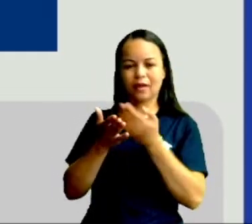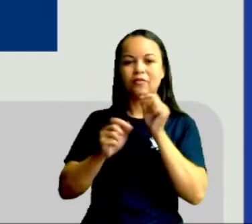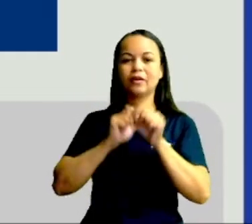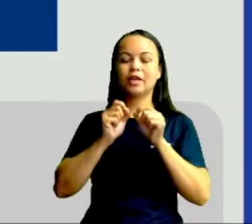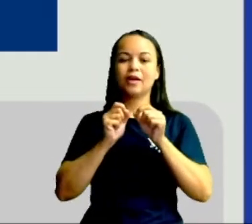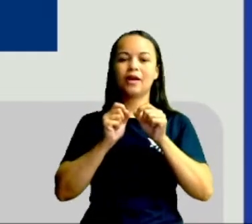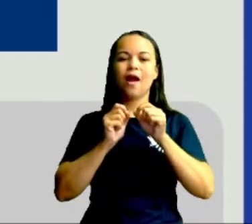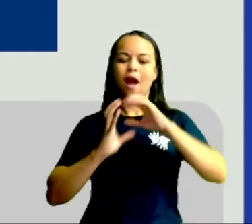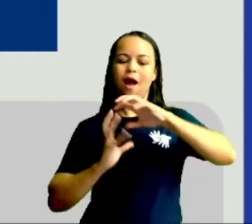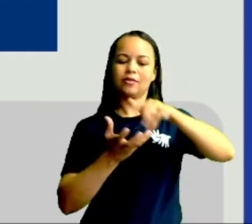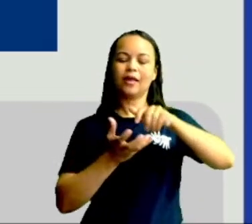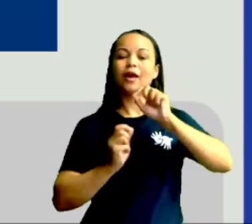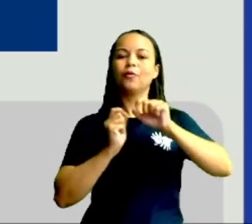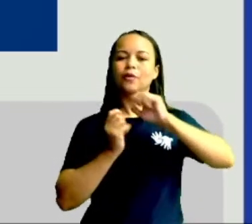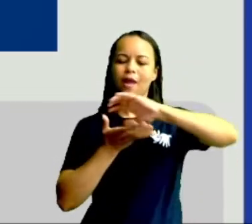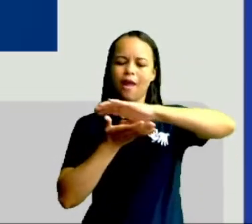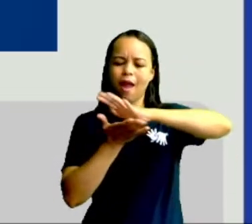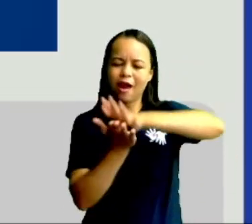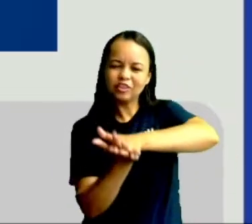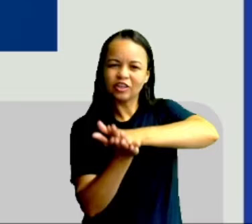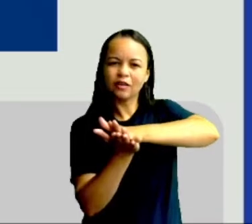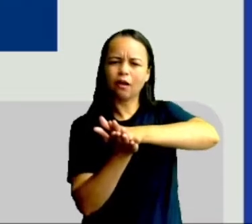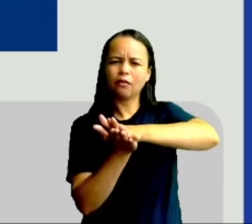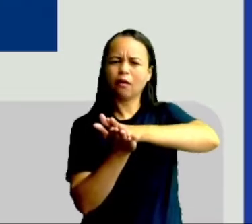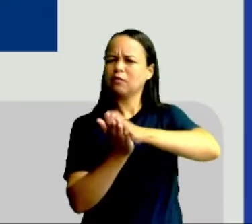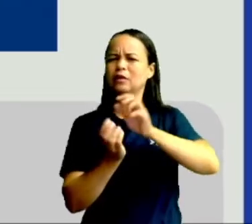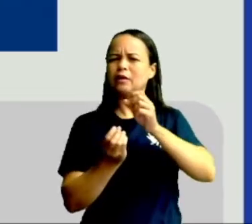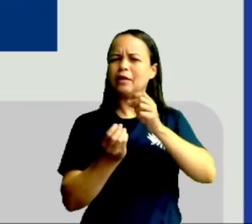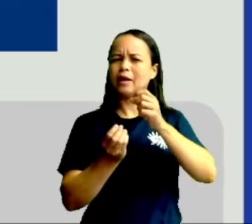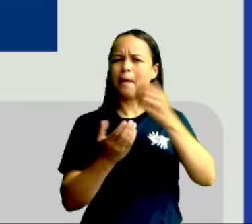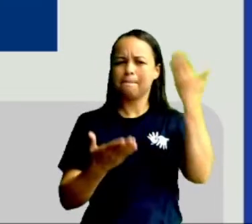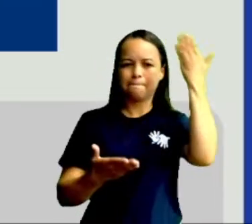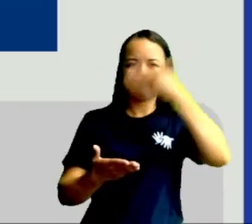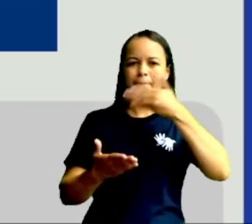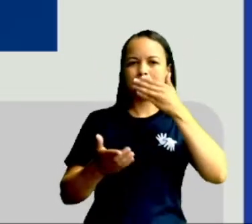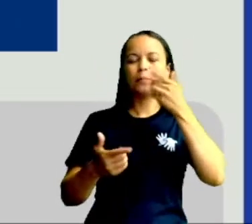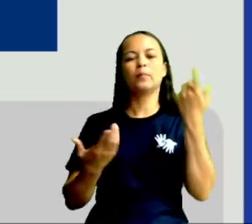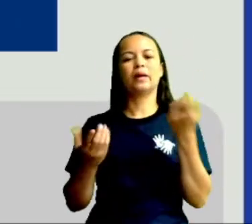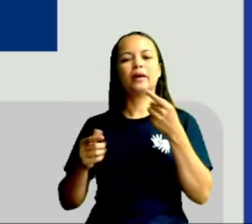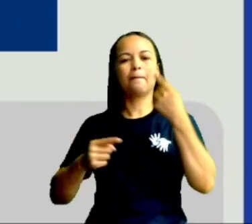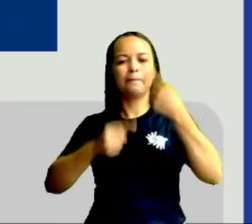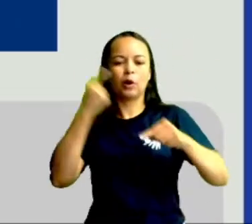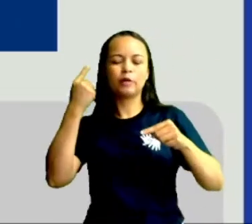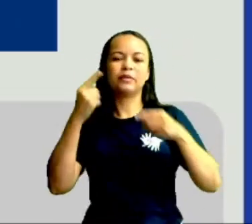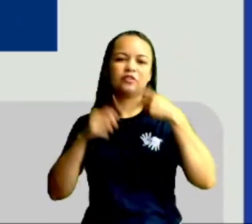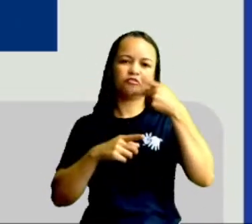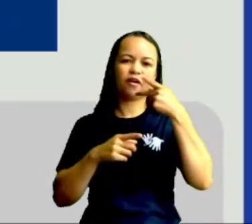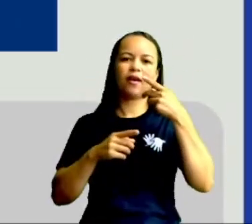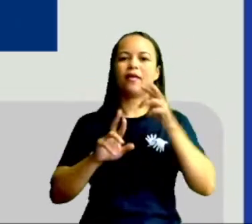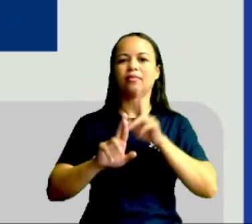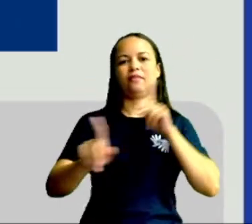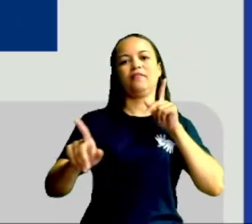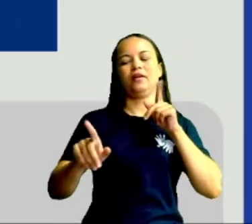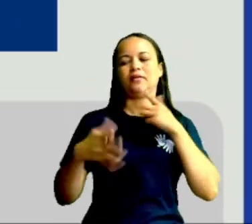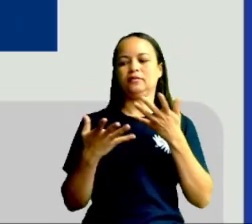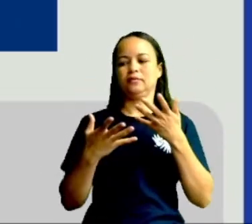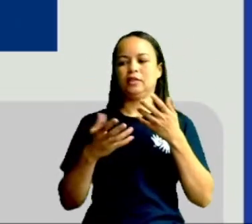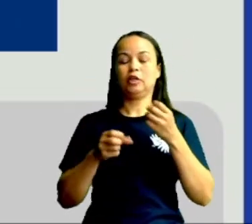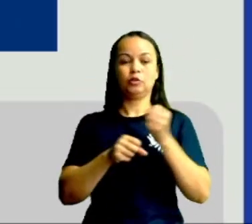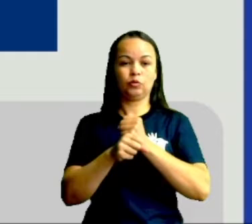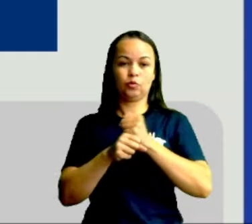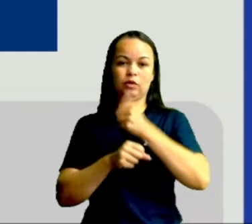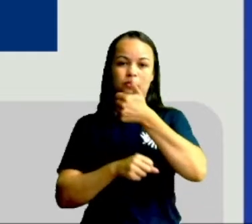era achatada e era proibido dizer o contrário. E no ano de 1609, o